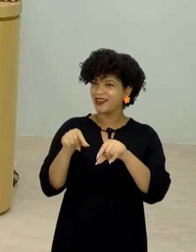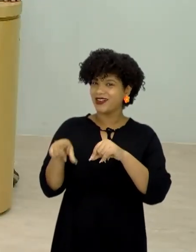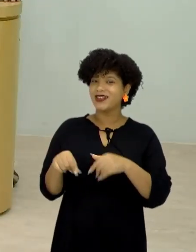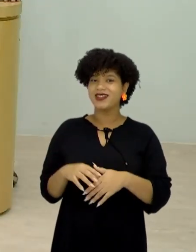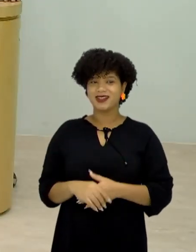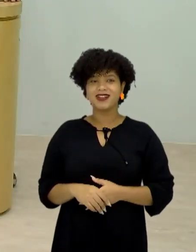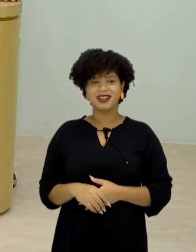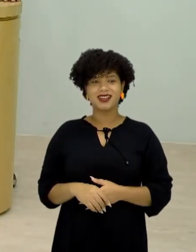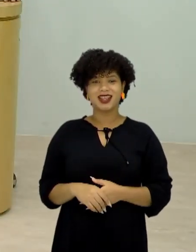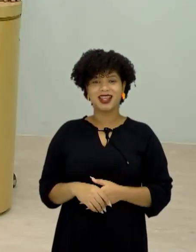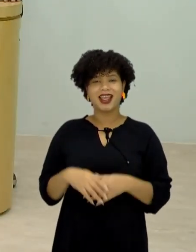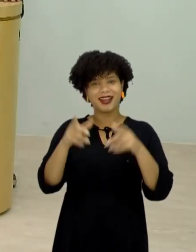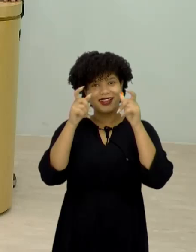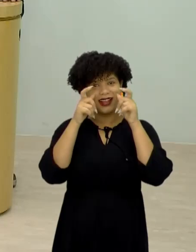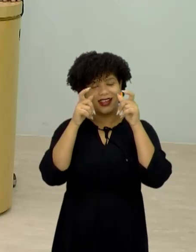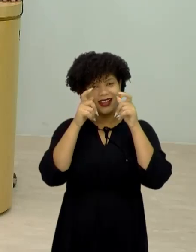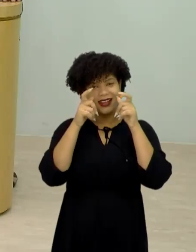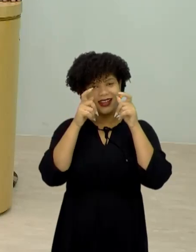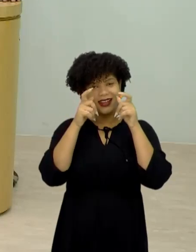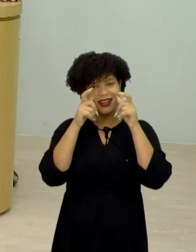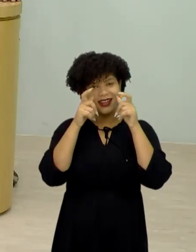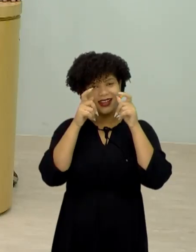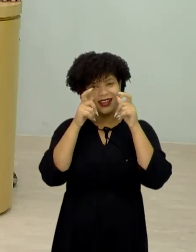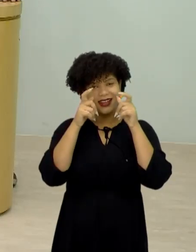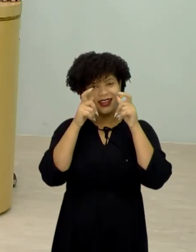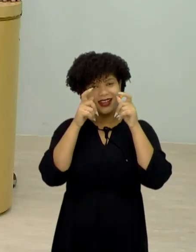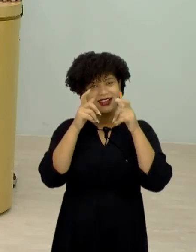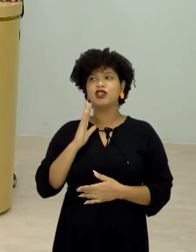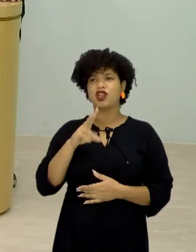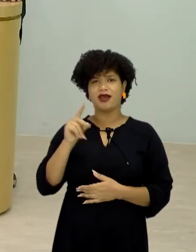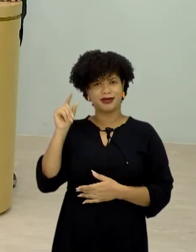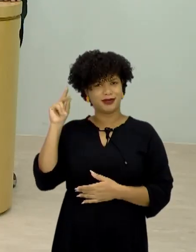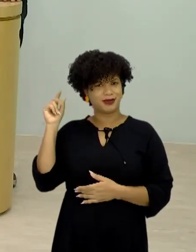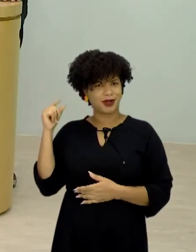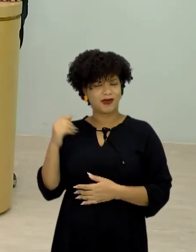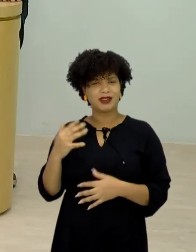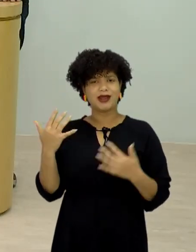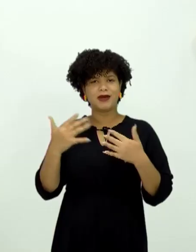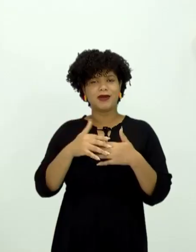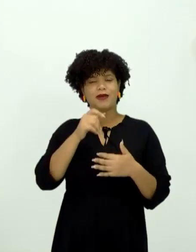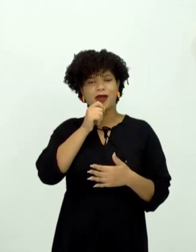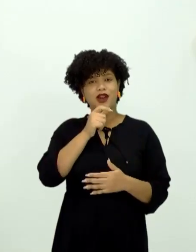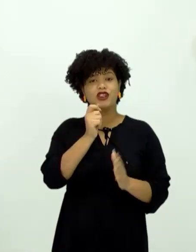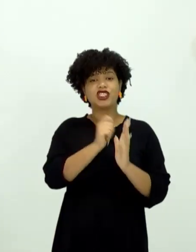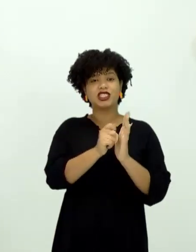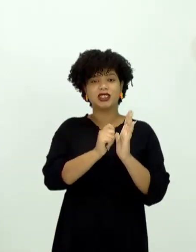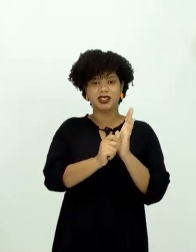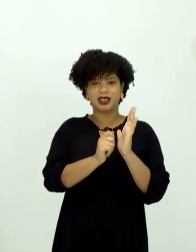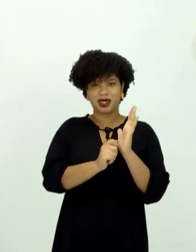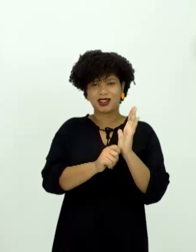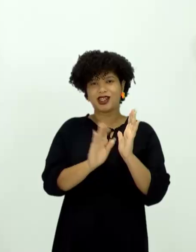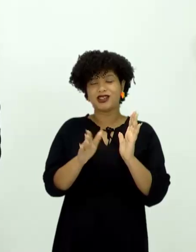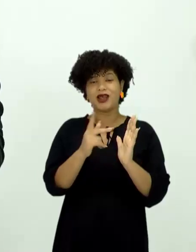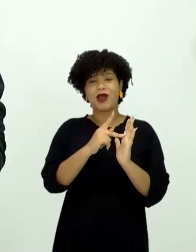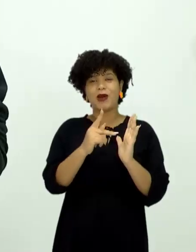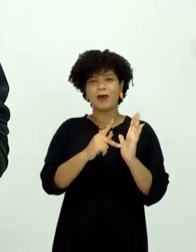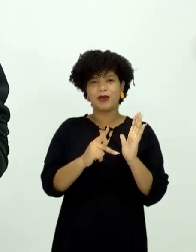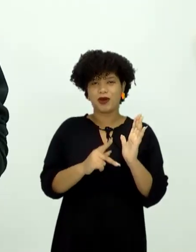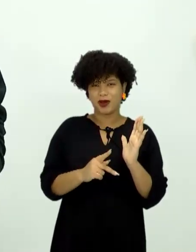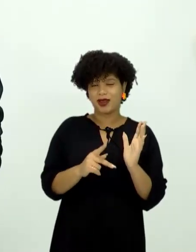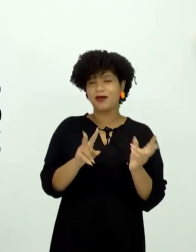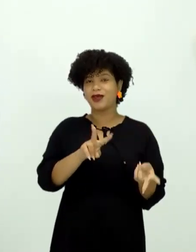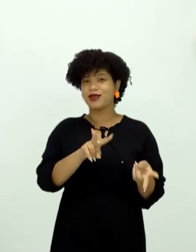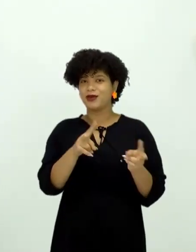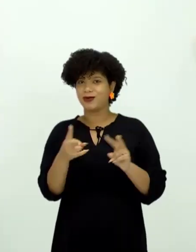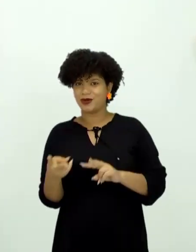né? Eu gosto de fazer muita paródia, fiz muito também paródia escrita, né? Pegar poemas e textos